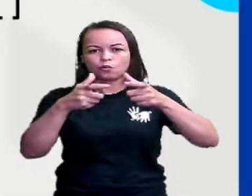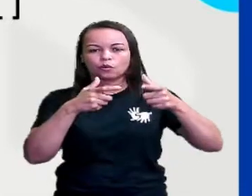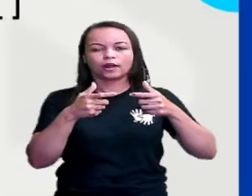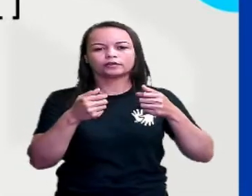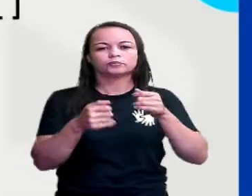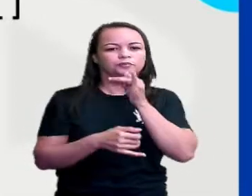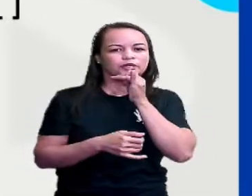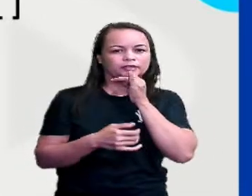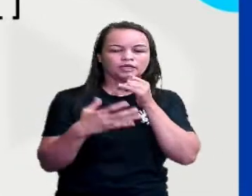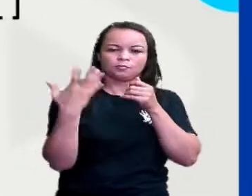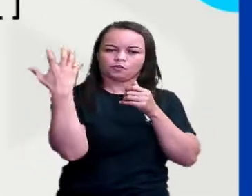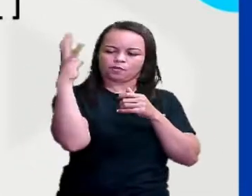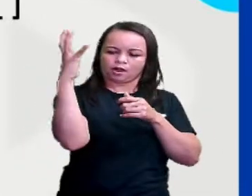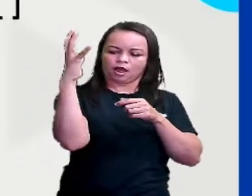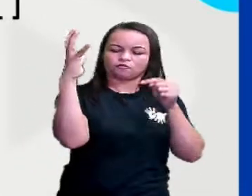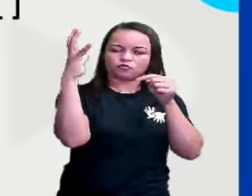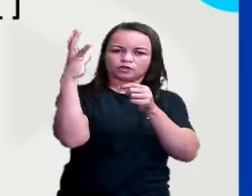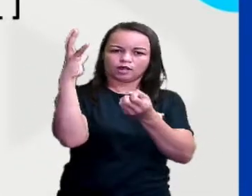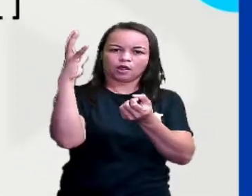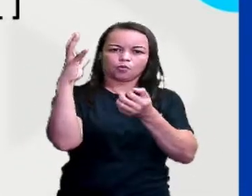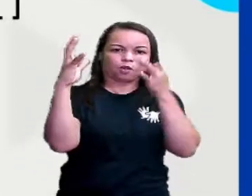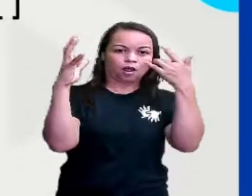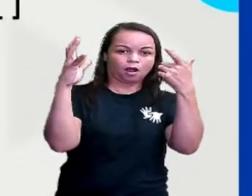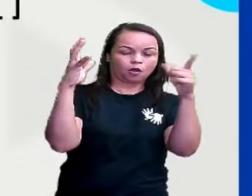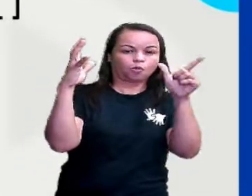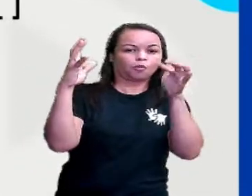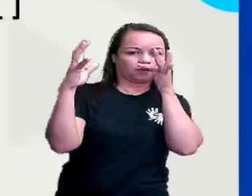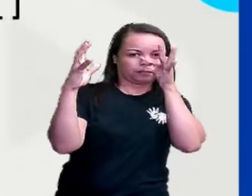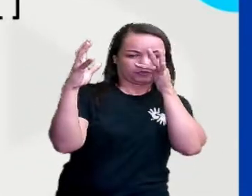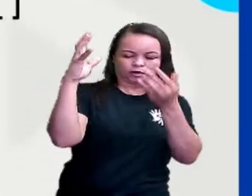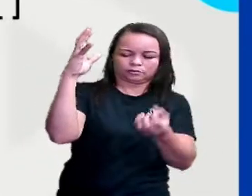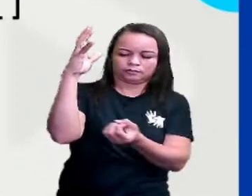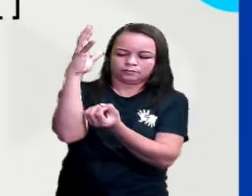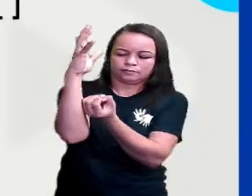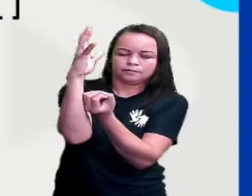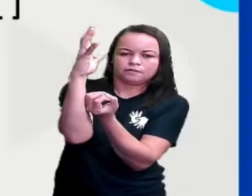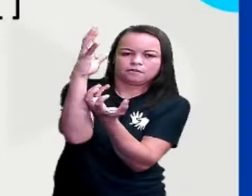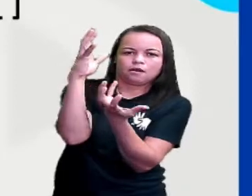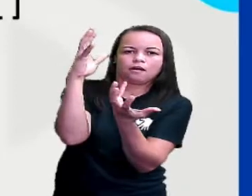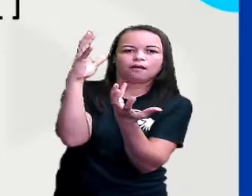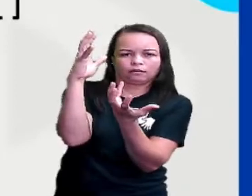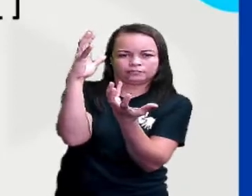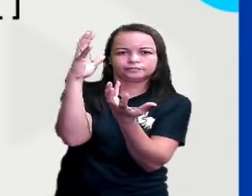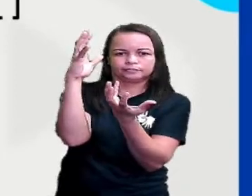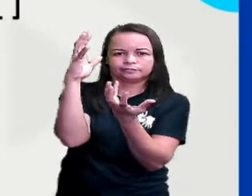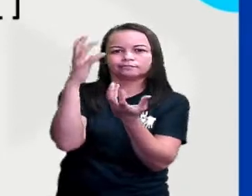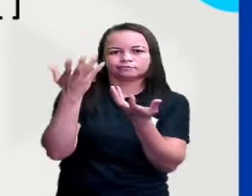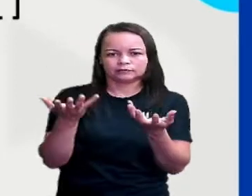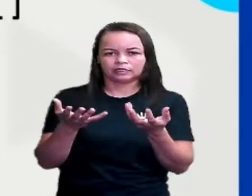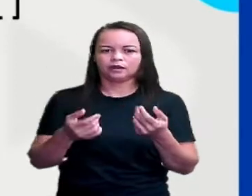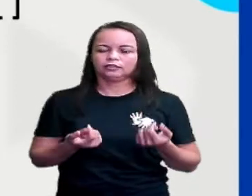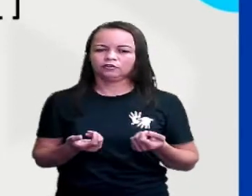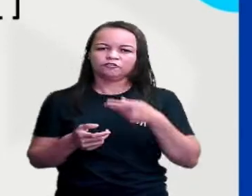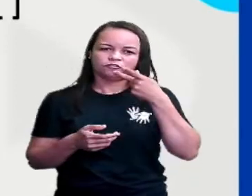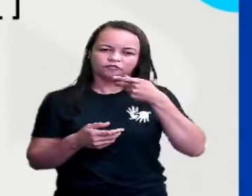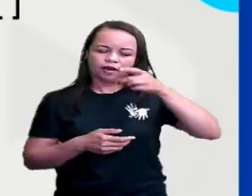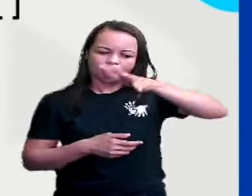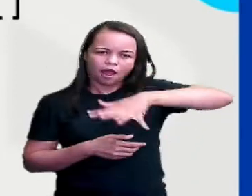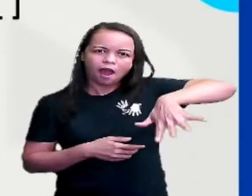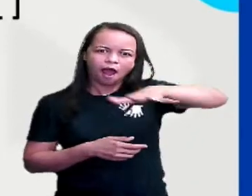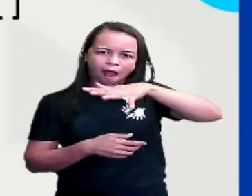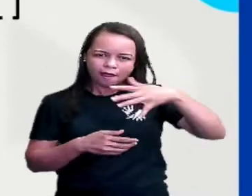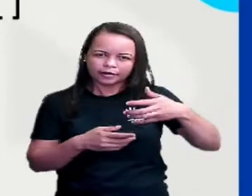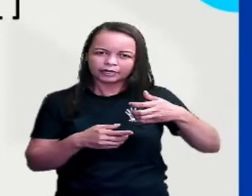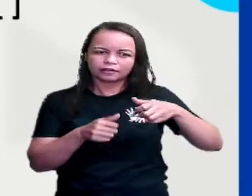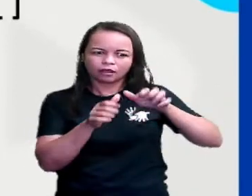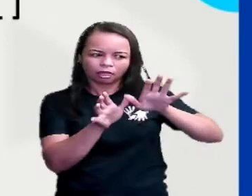árvores, tá certo? Então, todas as vezes que a gente falar em plantas aéreas, não significa dizer que ela está voando, que ela possui asas, como os pássaros,